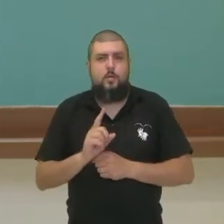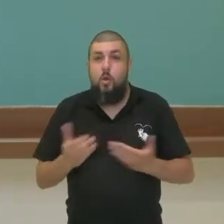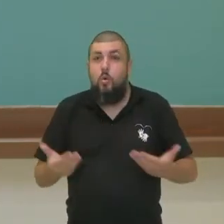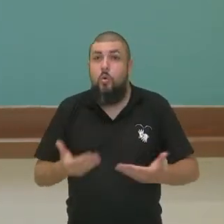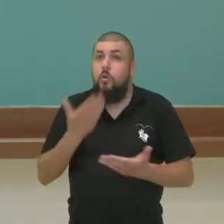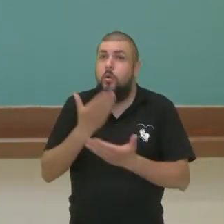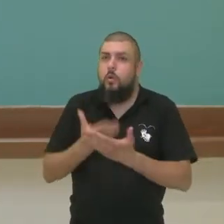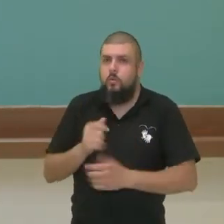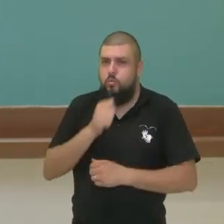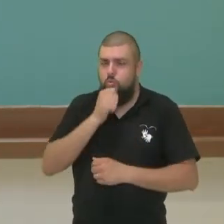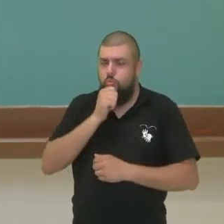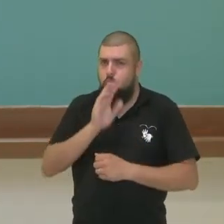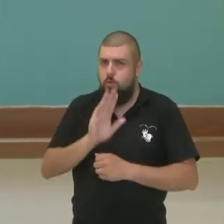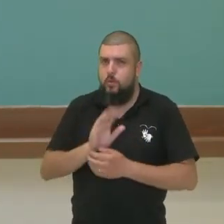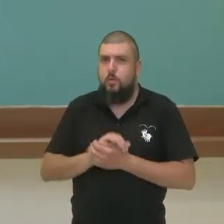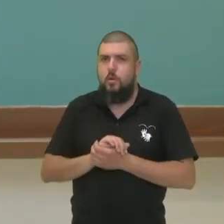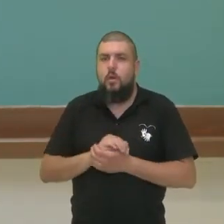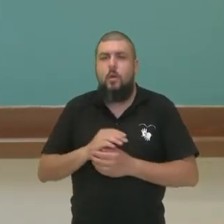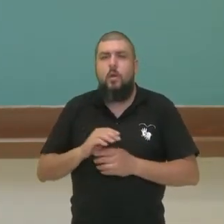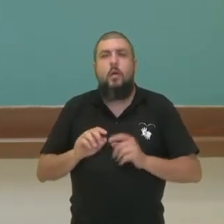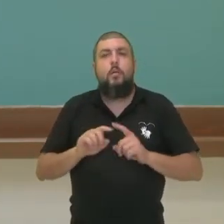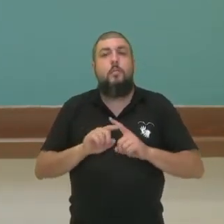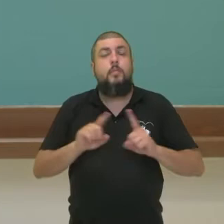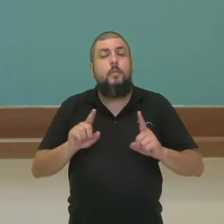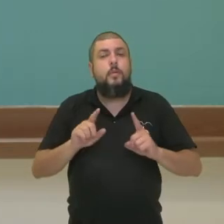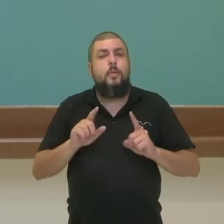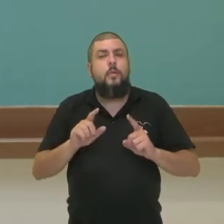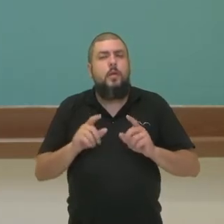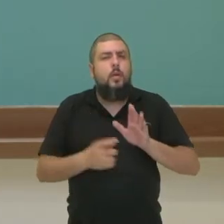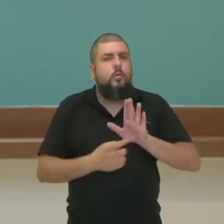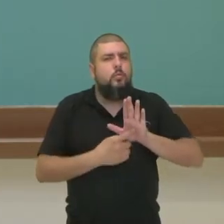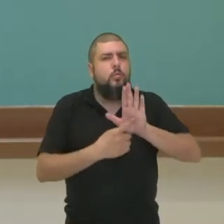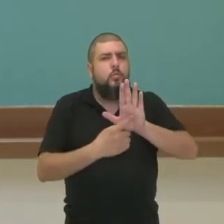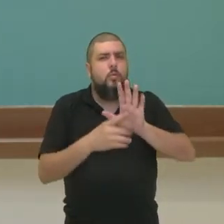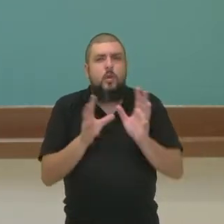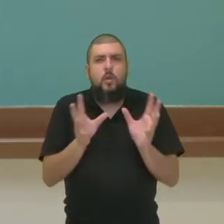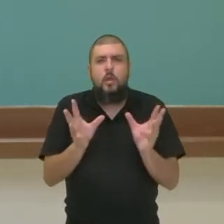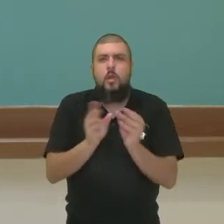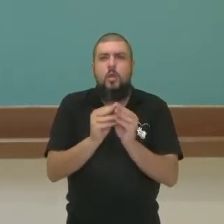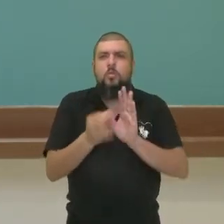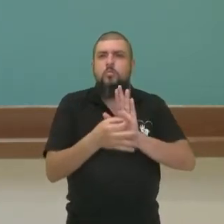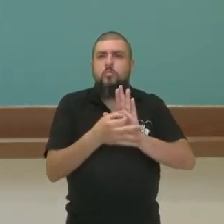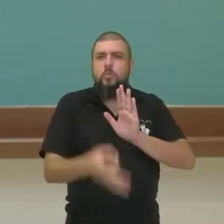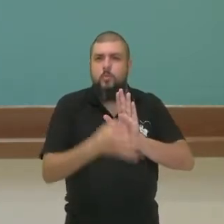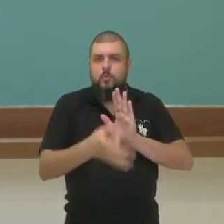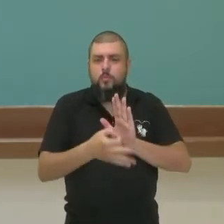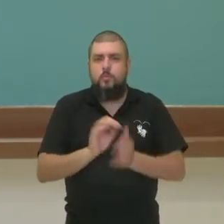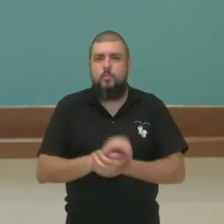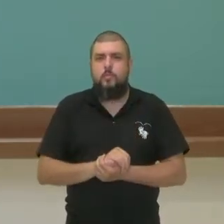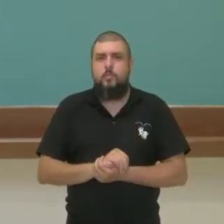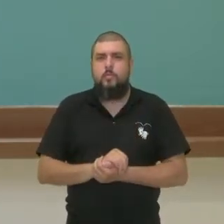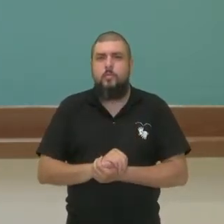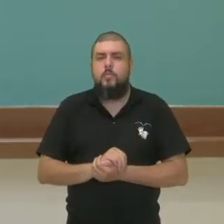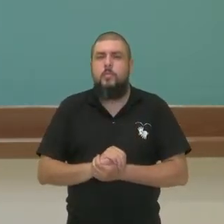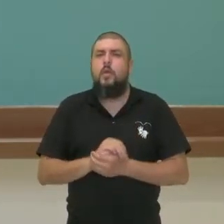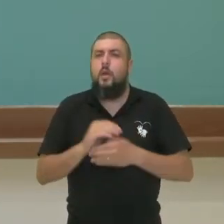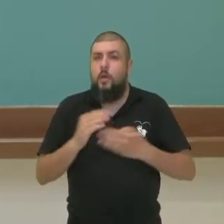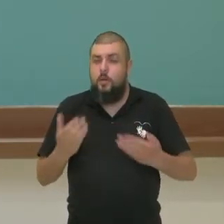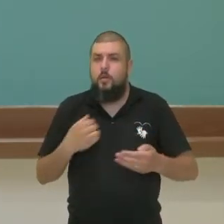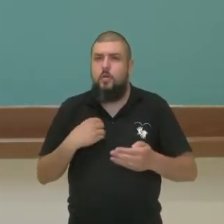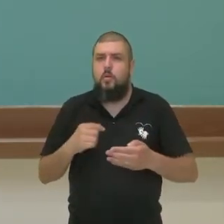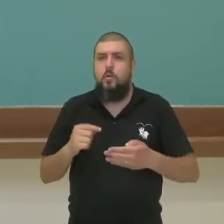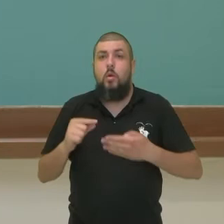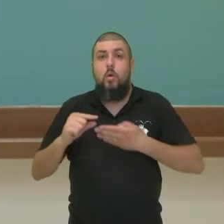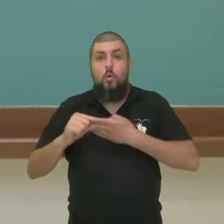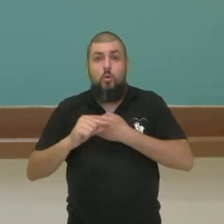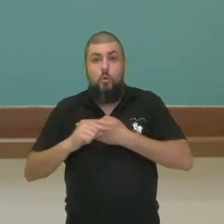vou apresentar daqui a pouquinho a resenha dele. Então, um resenhista, né, um autor,